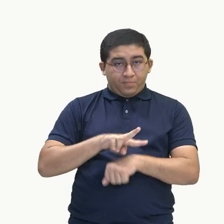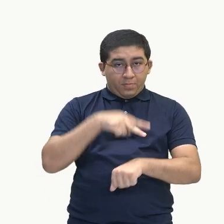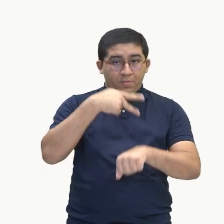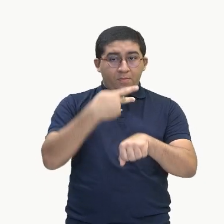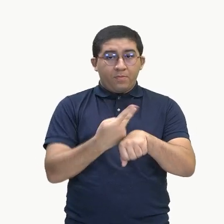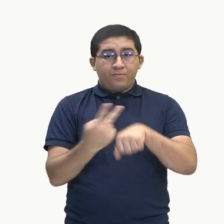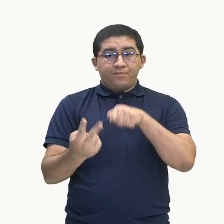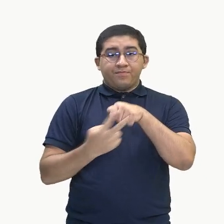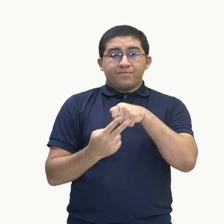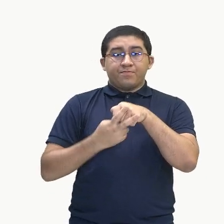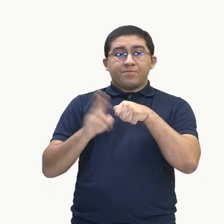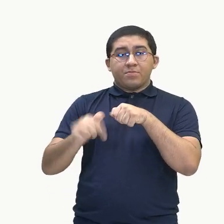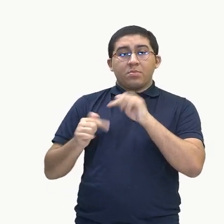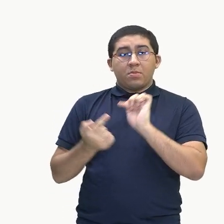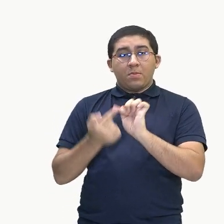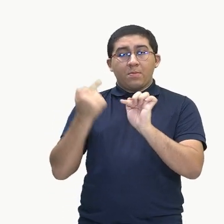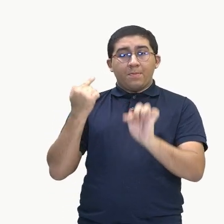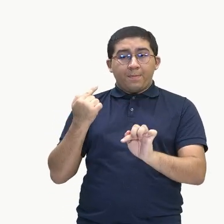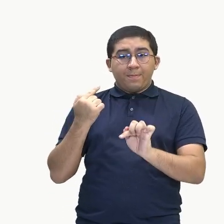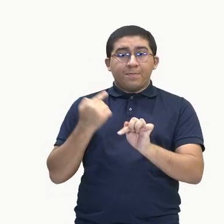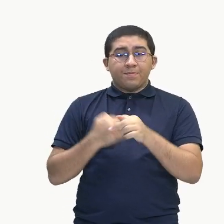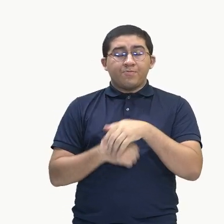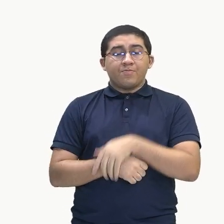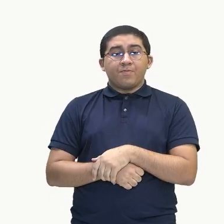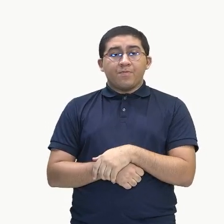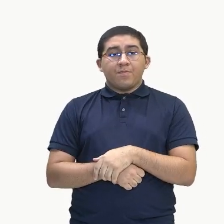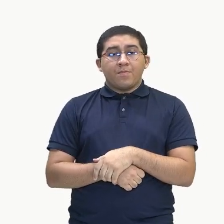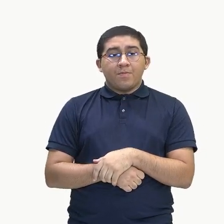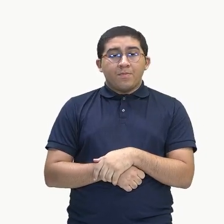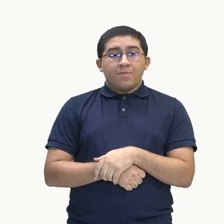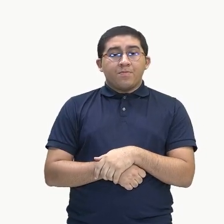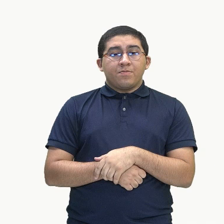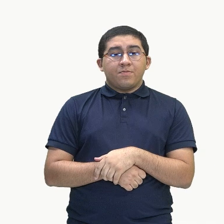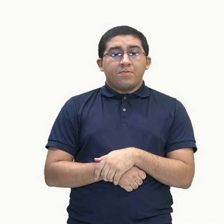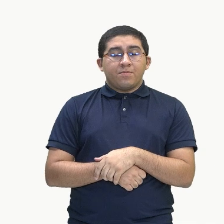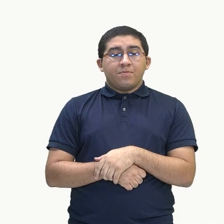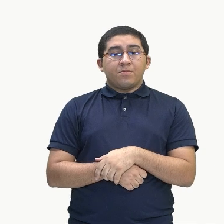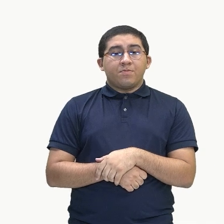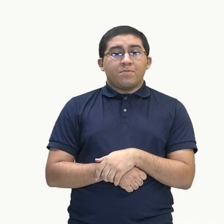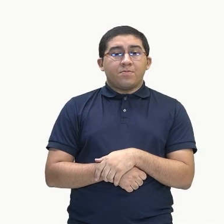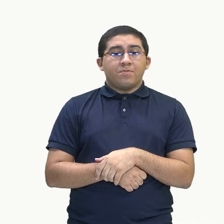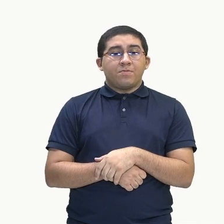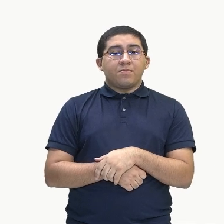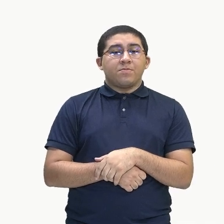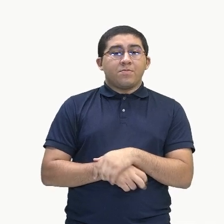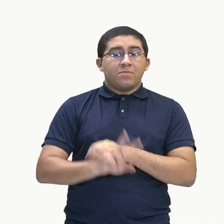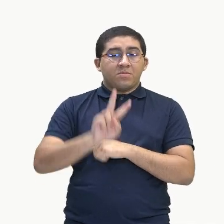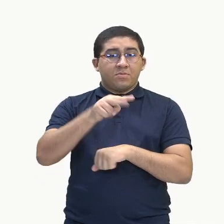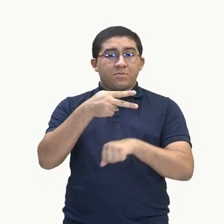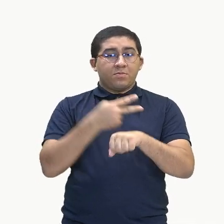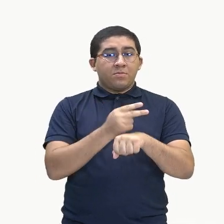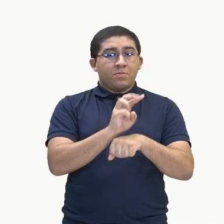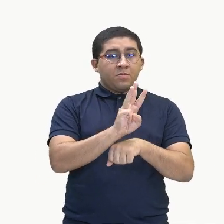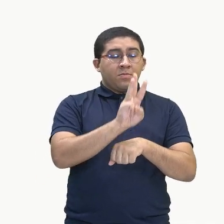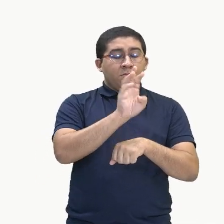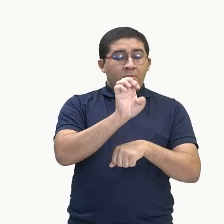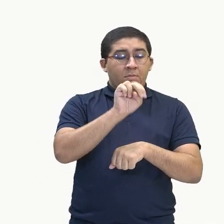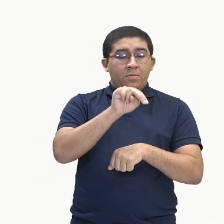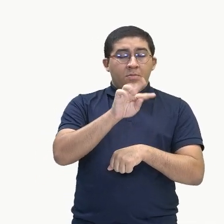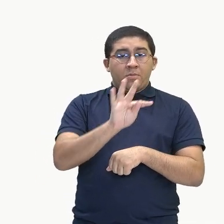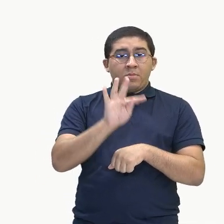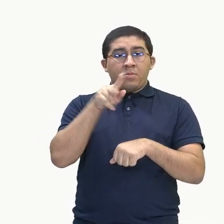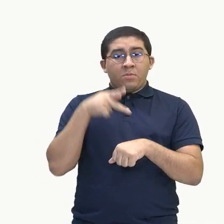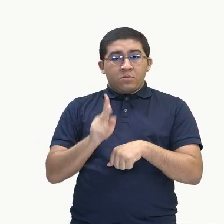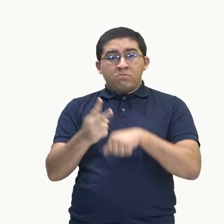vem no passado, tá? Então, depois do when, sempre o verbo vem